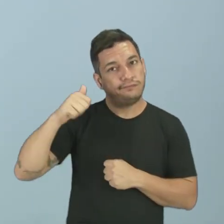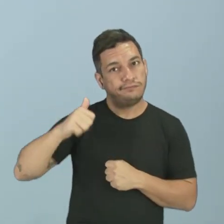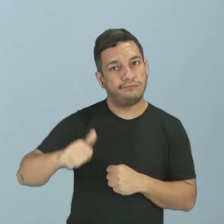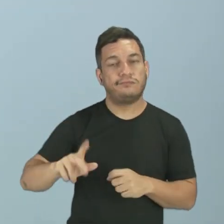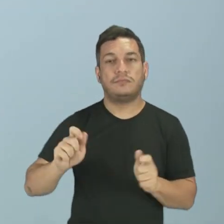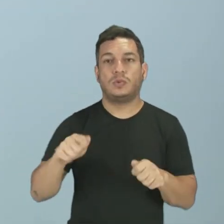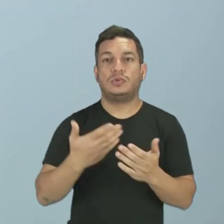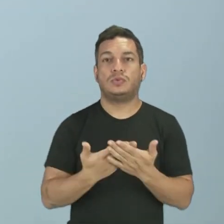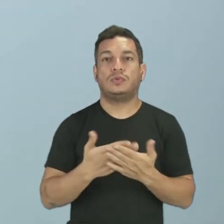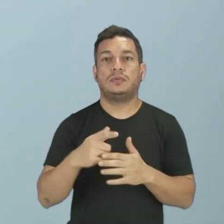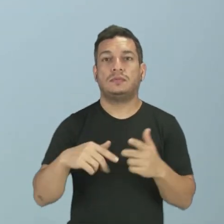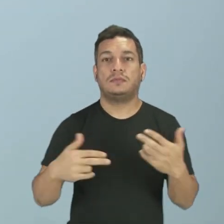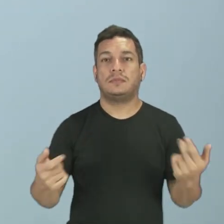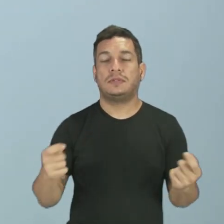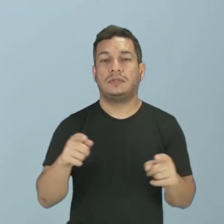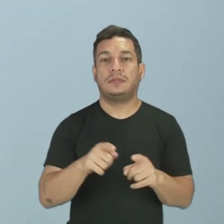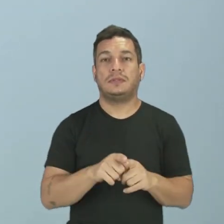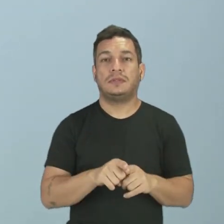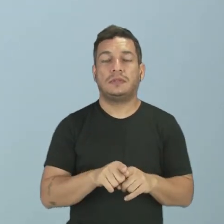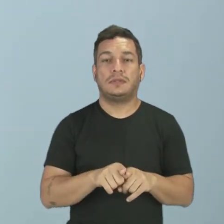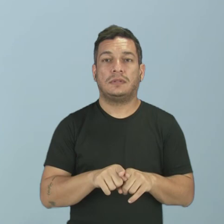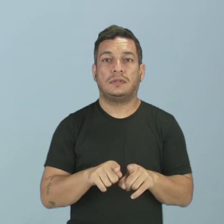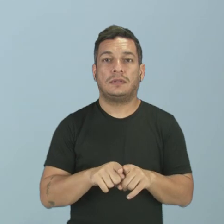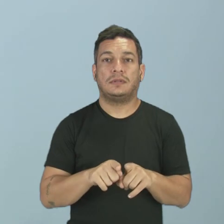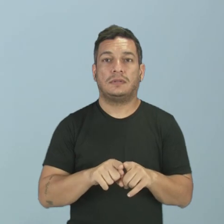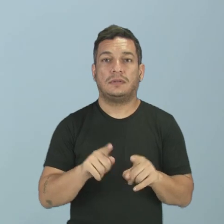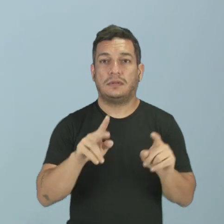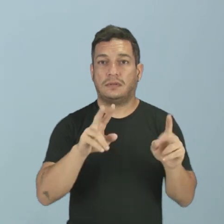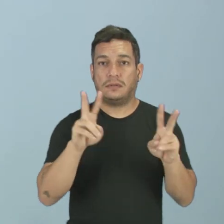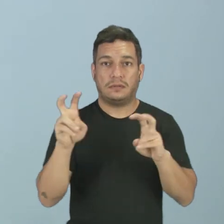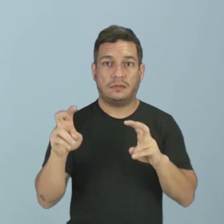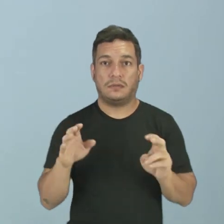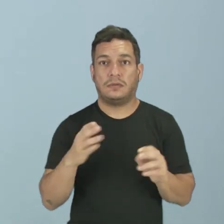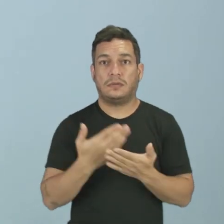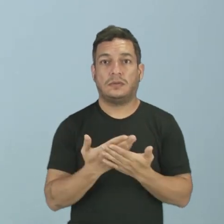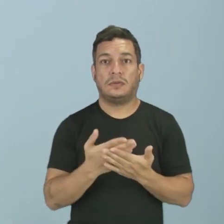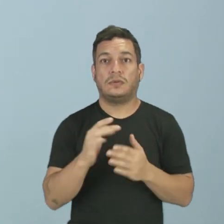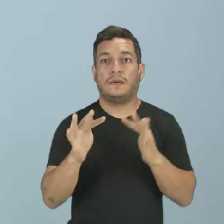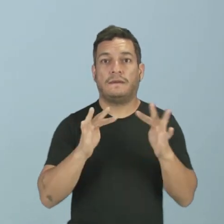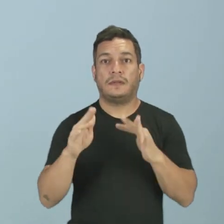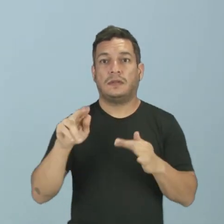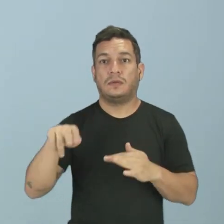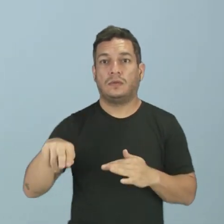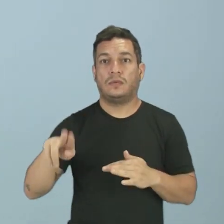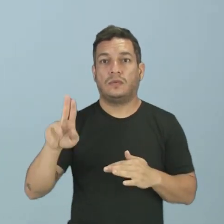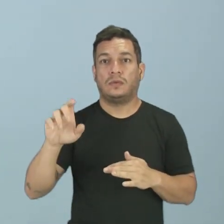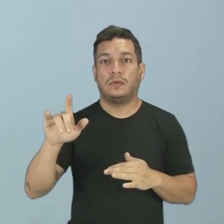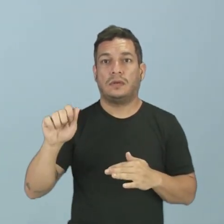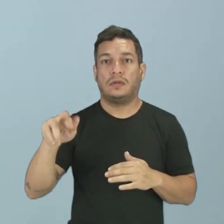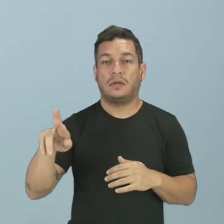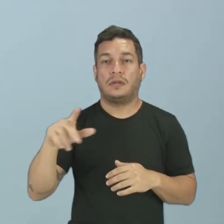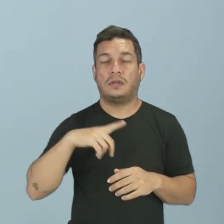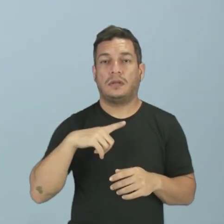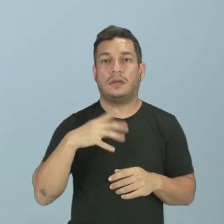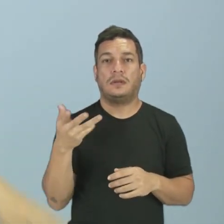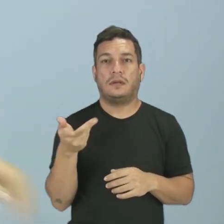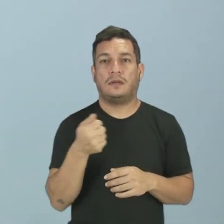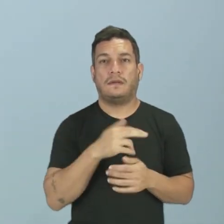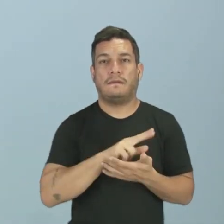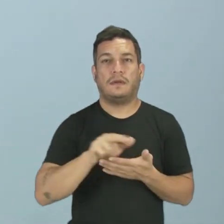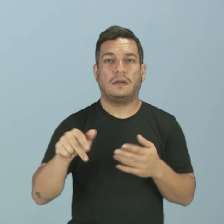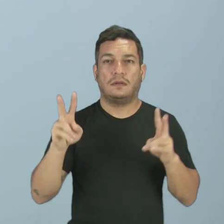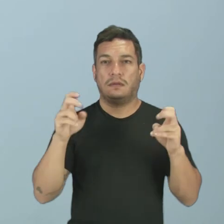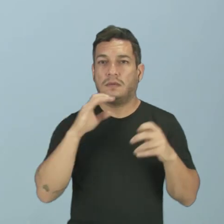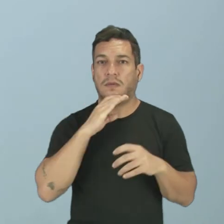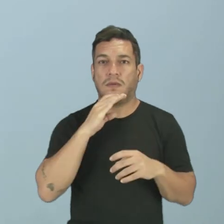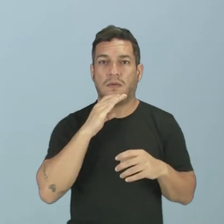gente pode estudar esses materiais, essa área de estudo que vai ser chamada de física nuclear e ter eficiência em várias áreas do